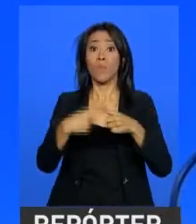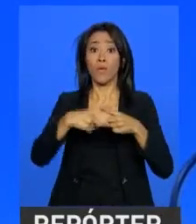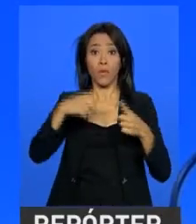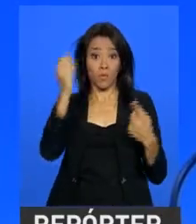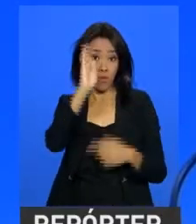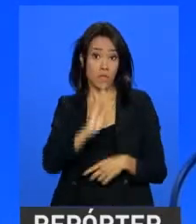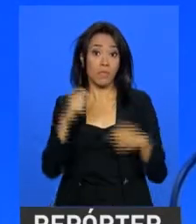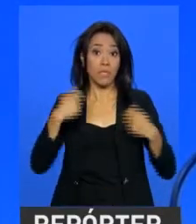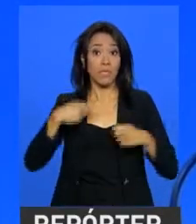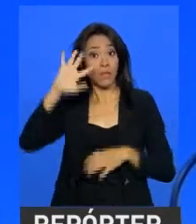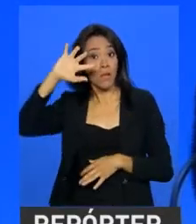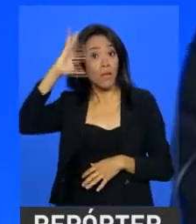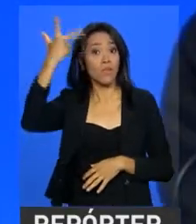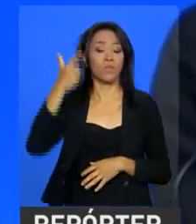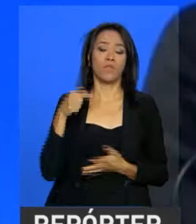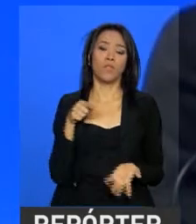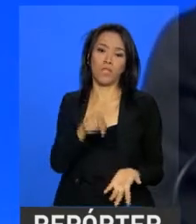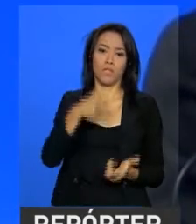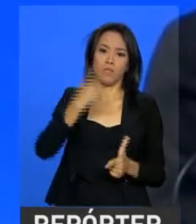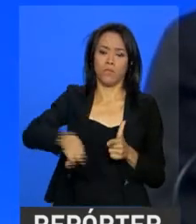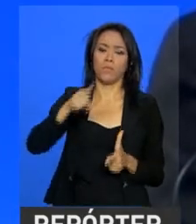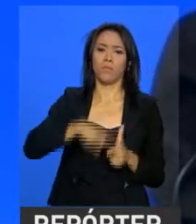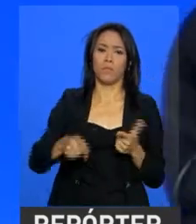imediatamente. Não pode